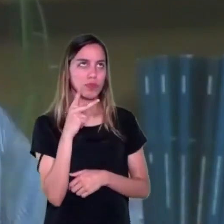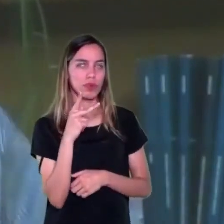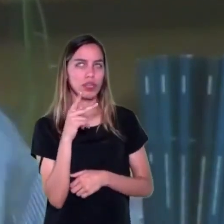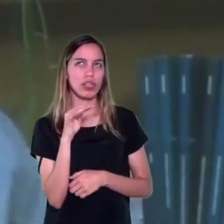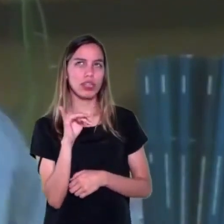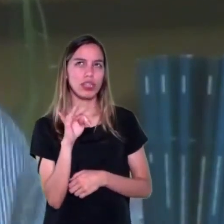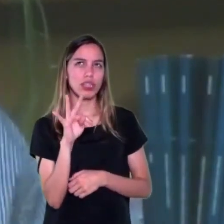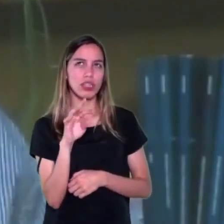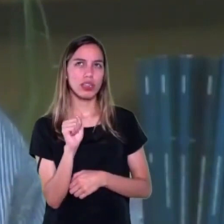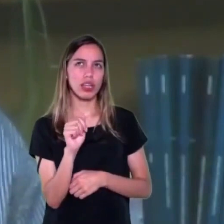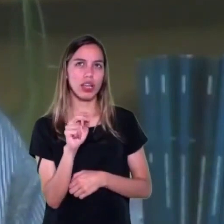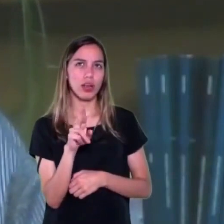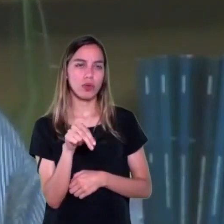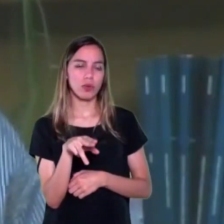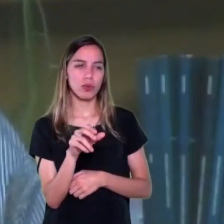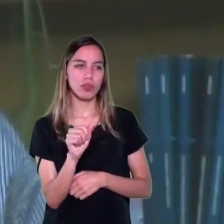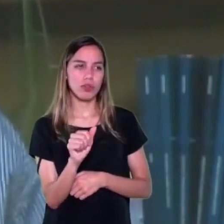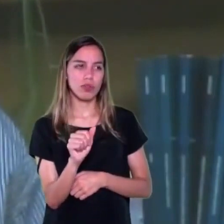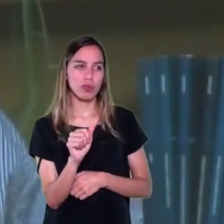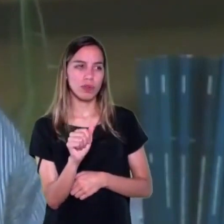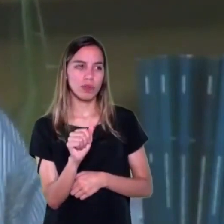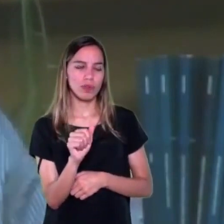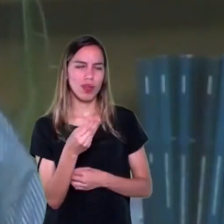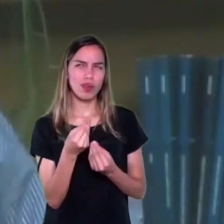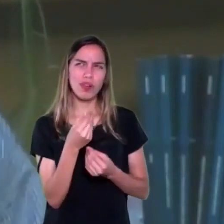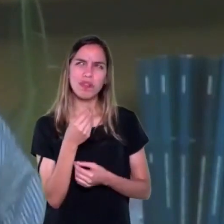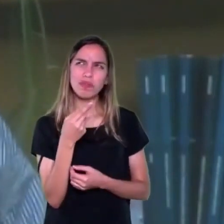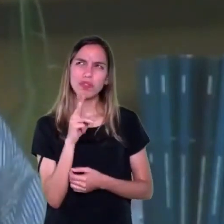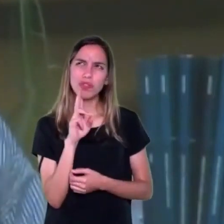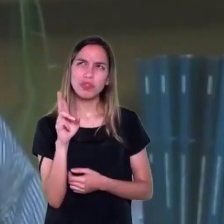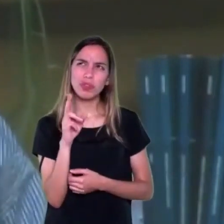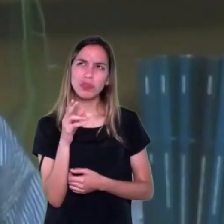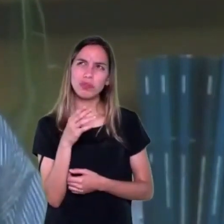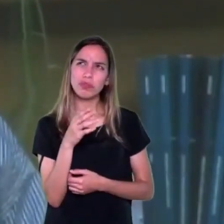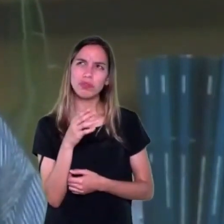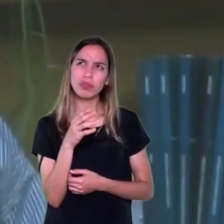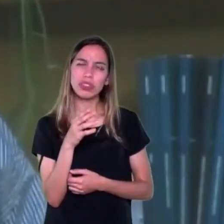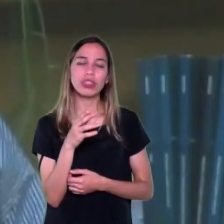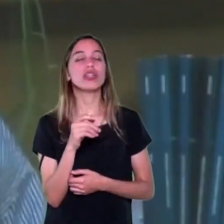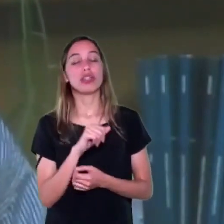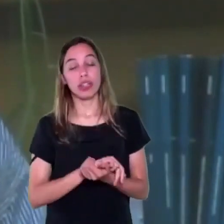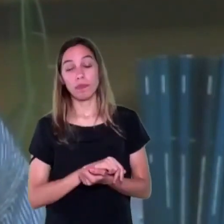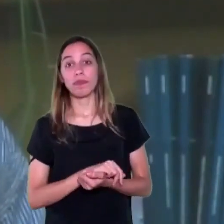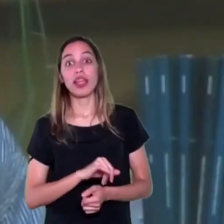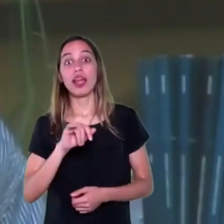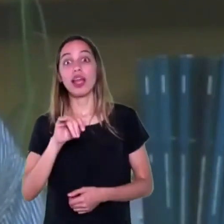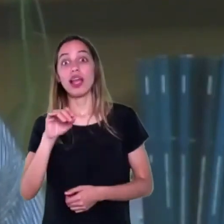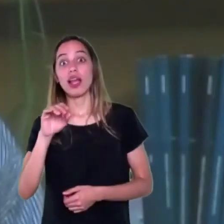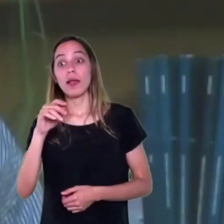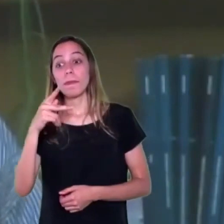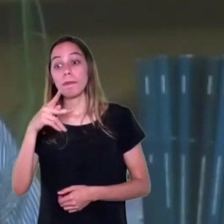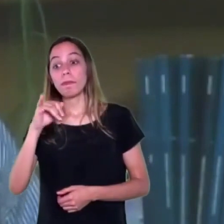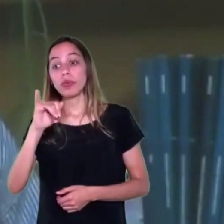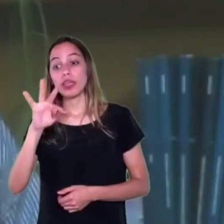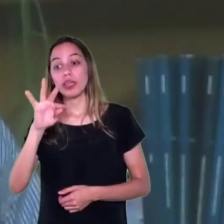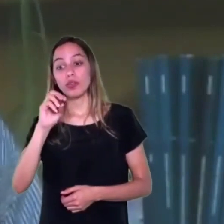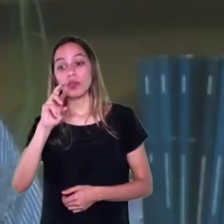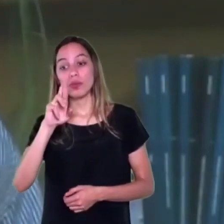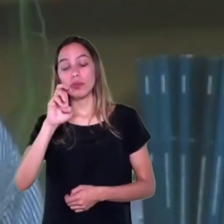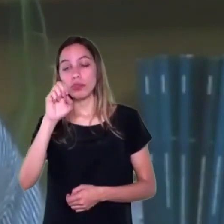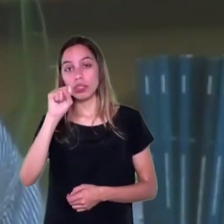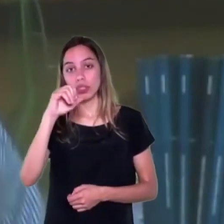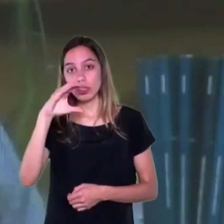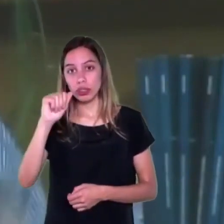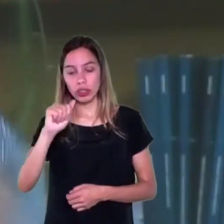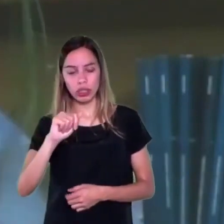como que chama o livro? Humana e Pitoresca. É uma coletânea de textos